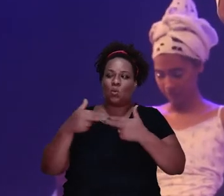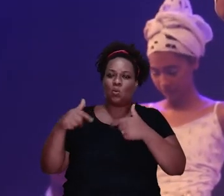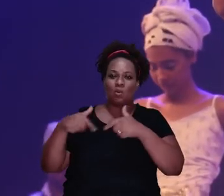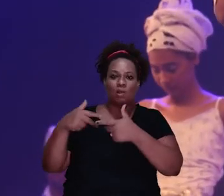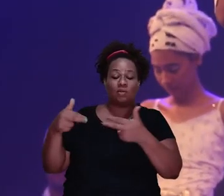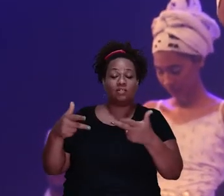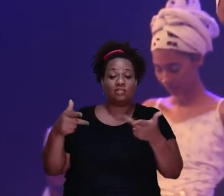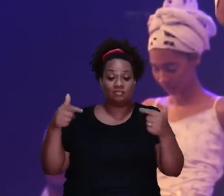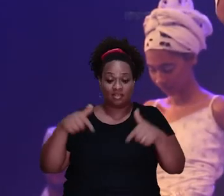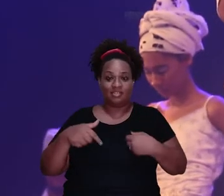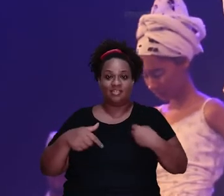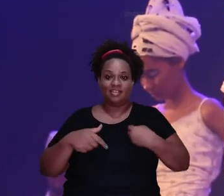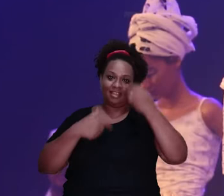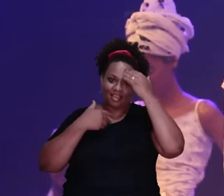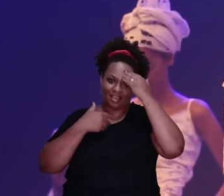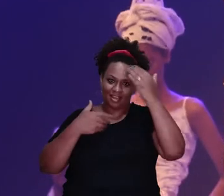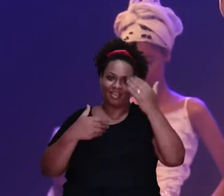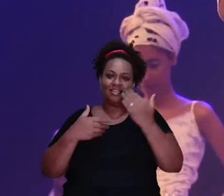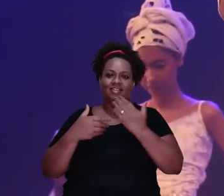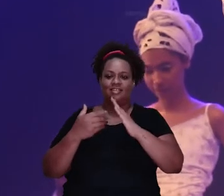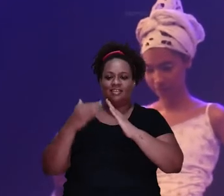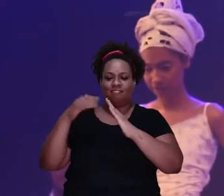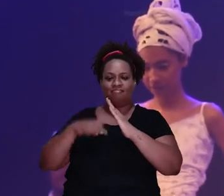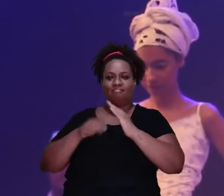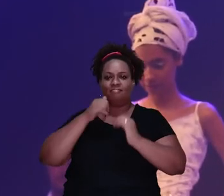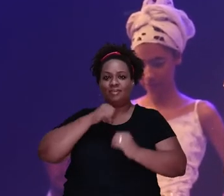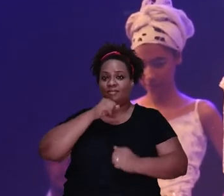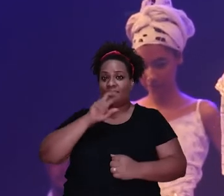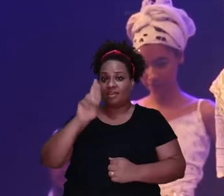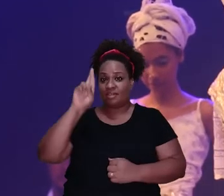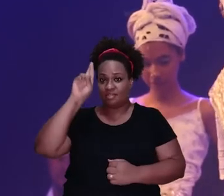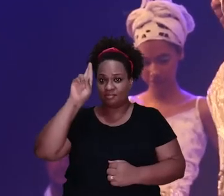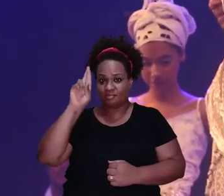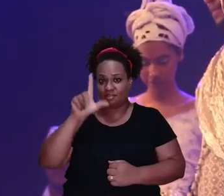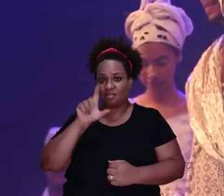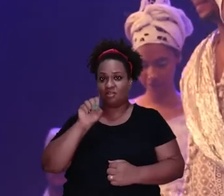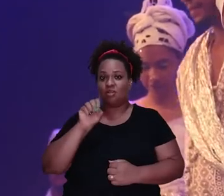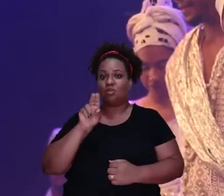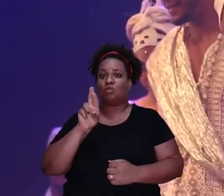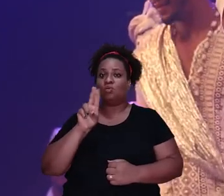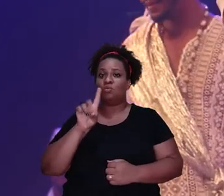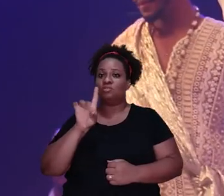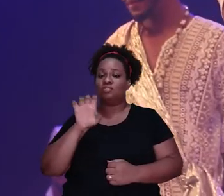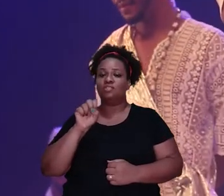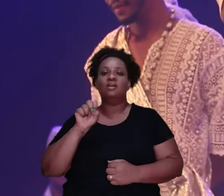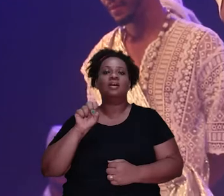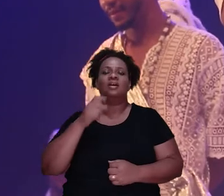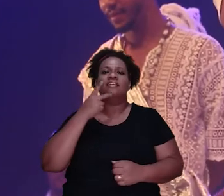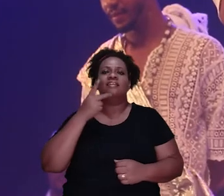né devido às correrias dela mas a gente tá aqui agradecendo em nome de uma certa Lab em nome da minha ialorixá mãe no Dia manjar